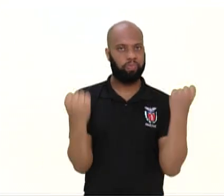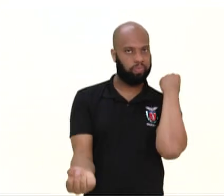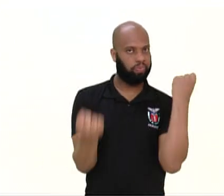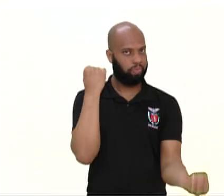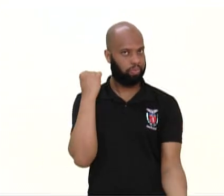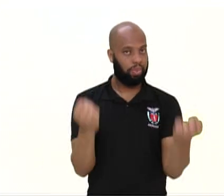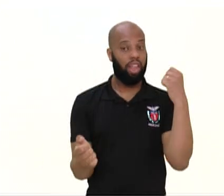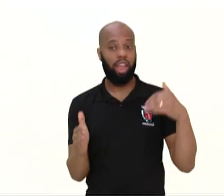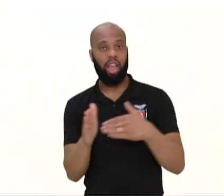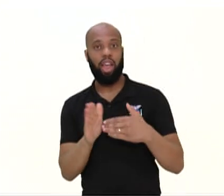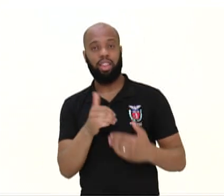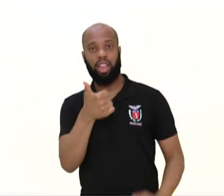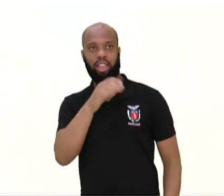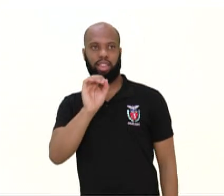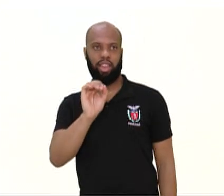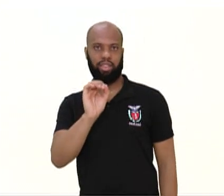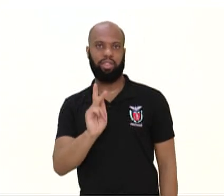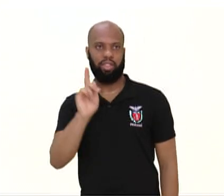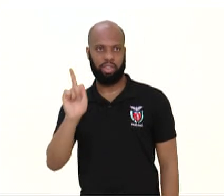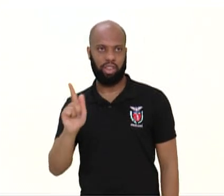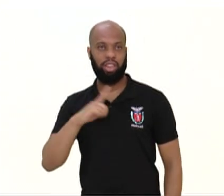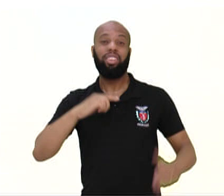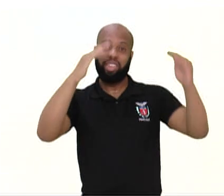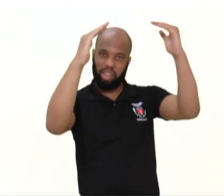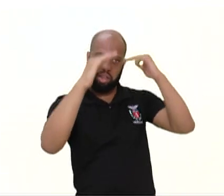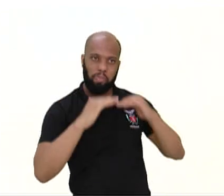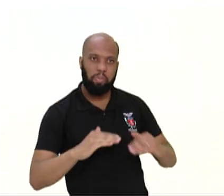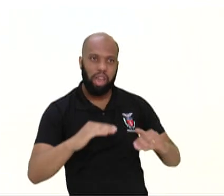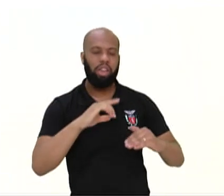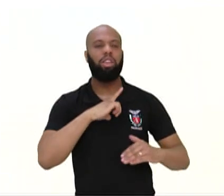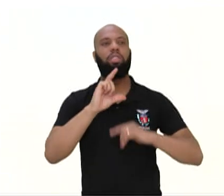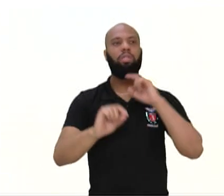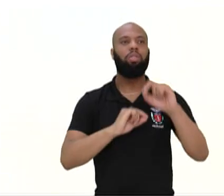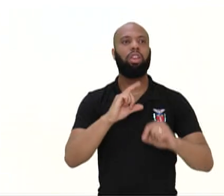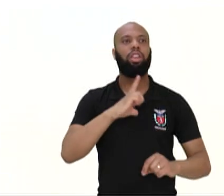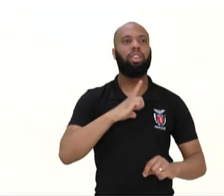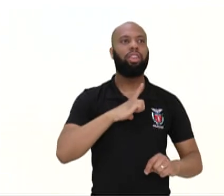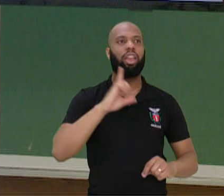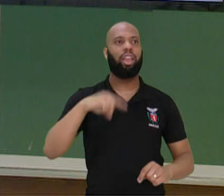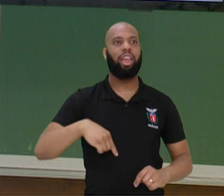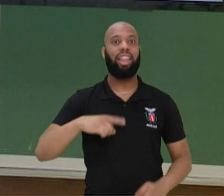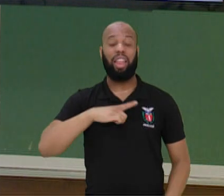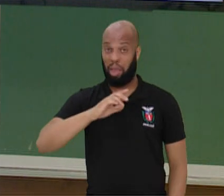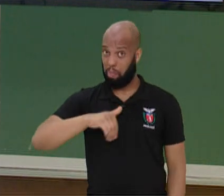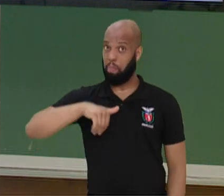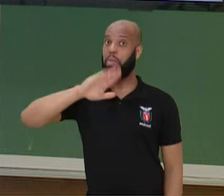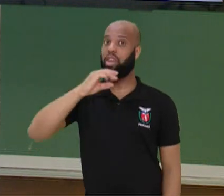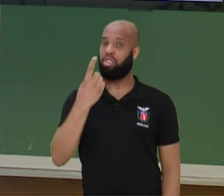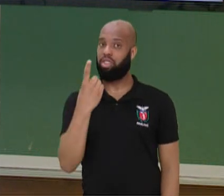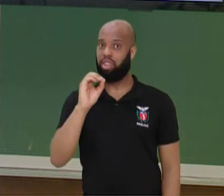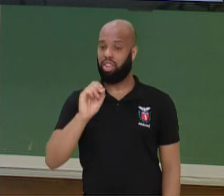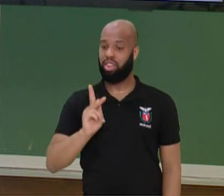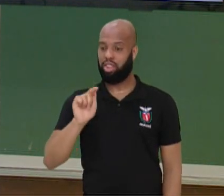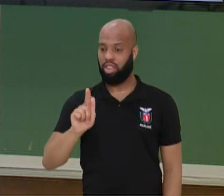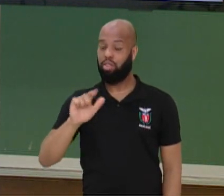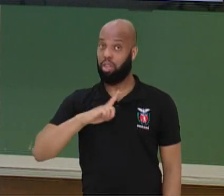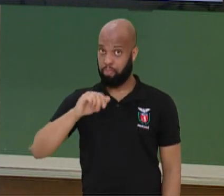quilos e os dumbbells aqui embaixo, na imagem inferior, que são cargas acima de 10 quilos.